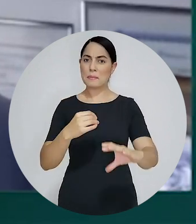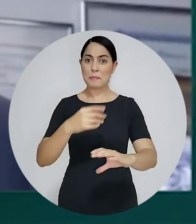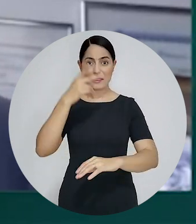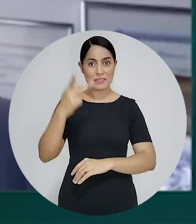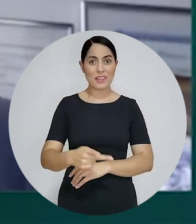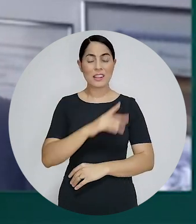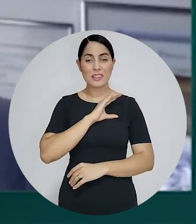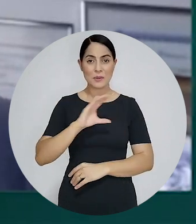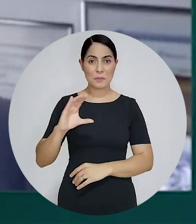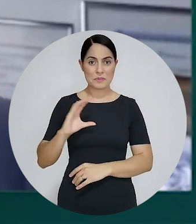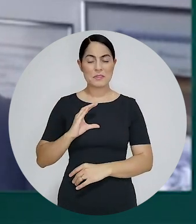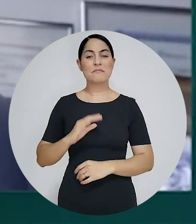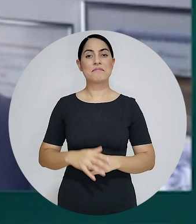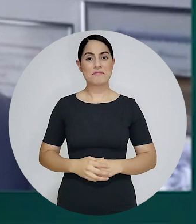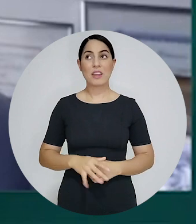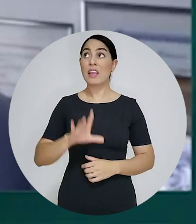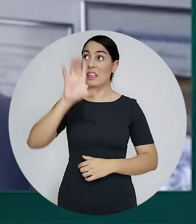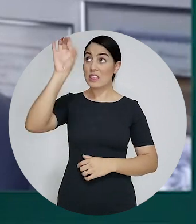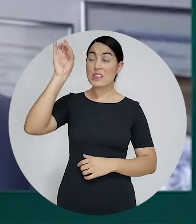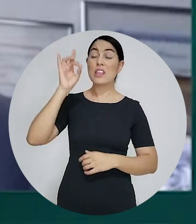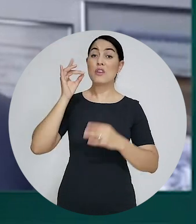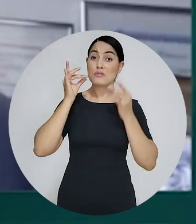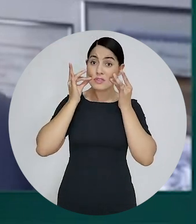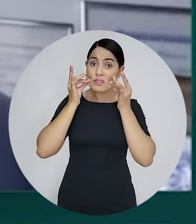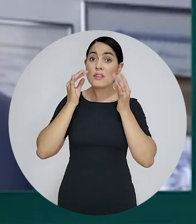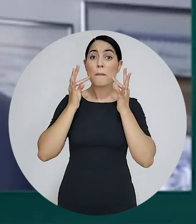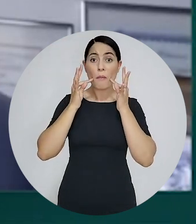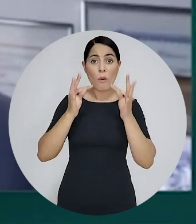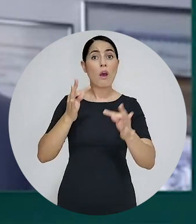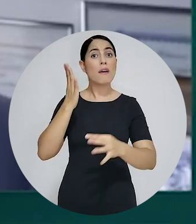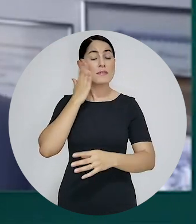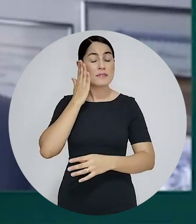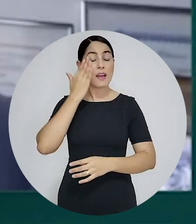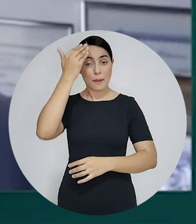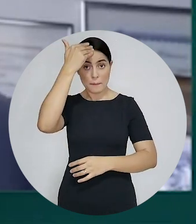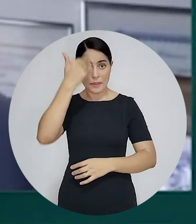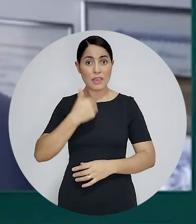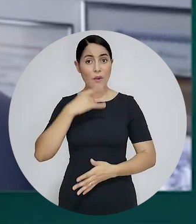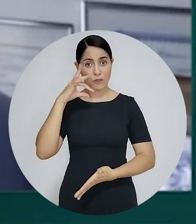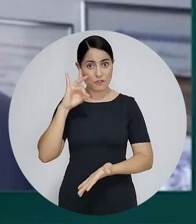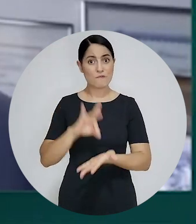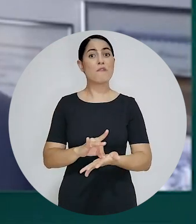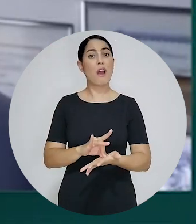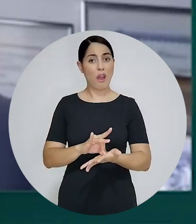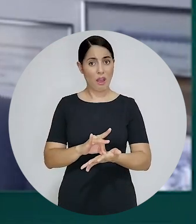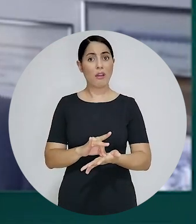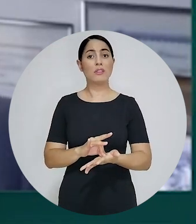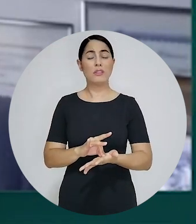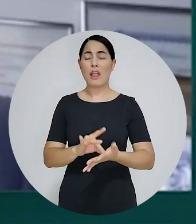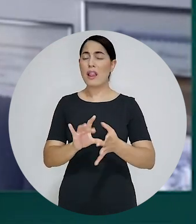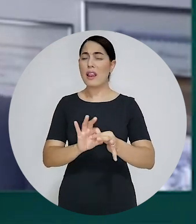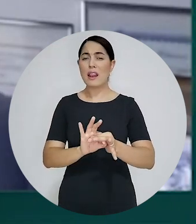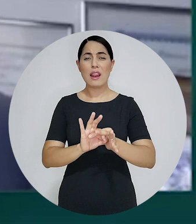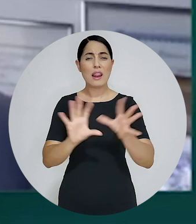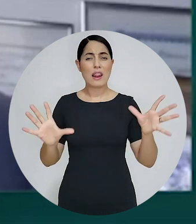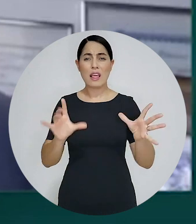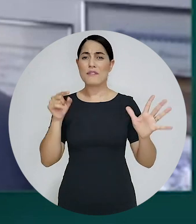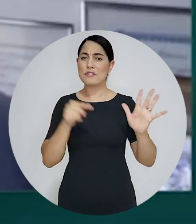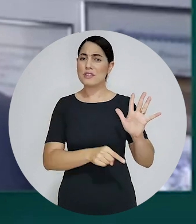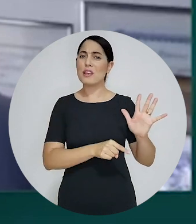dos integrantes dessa comissão, e Deus é testemunha que não há uma vez só que eu não seja absolutamente